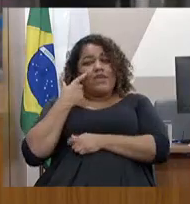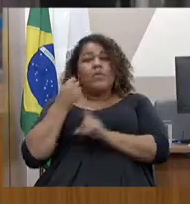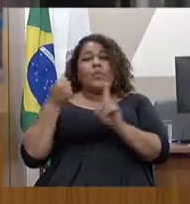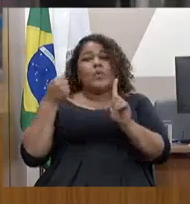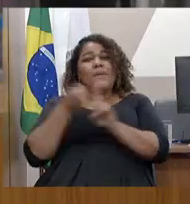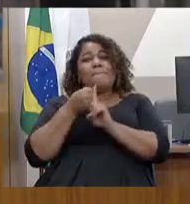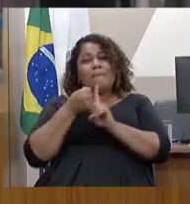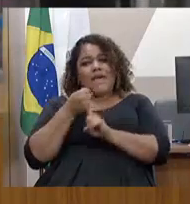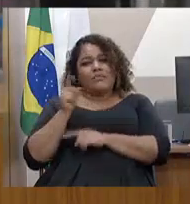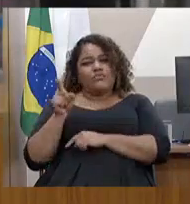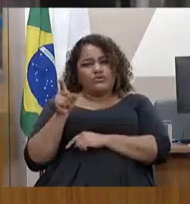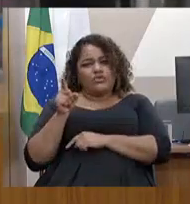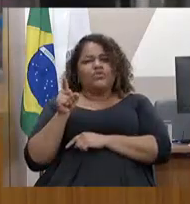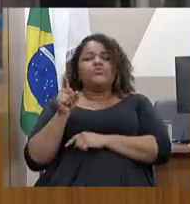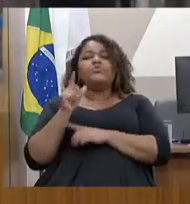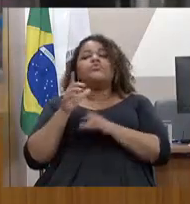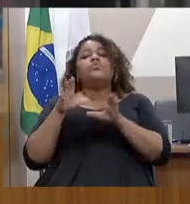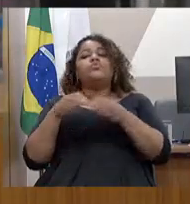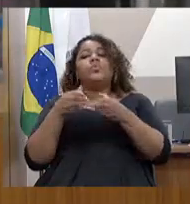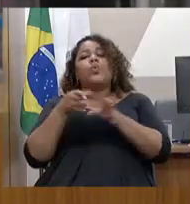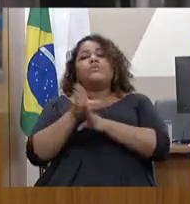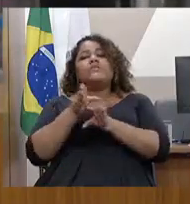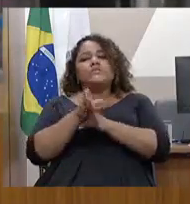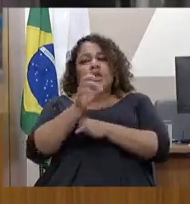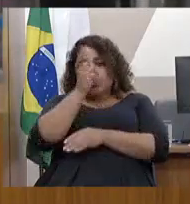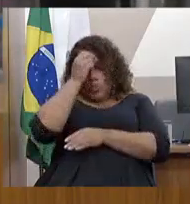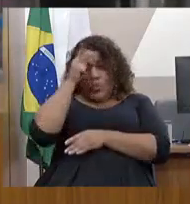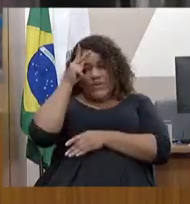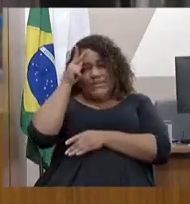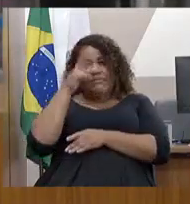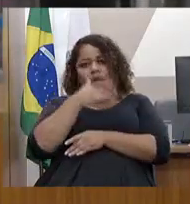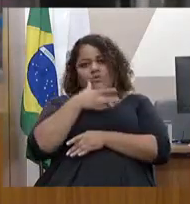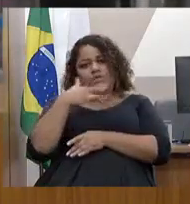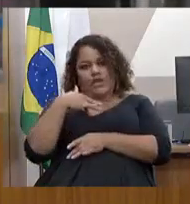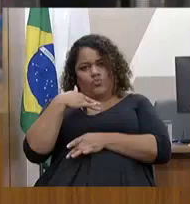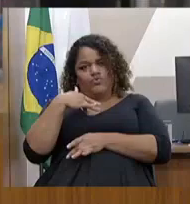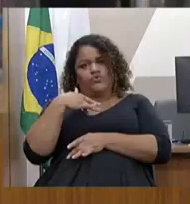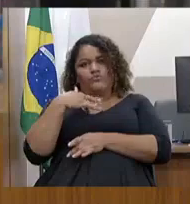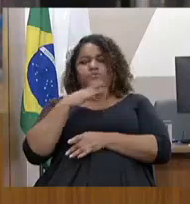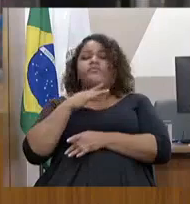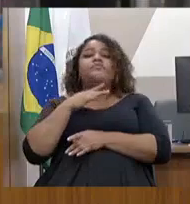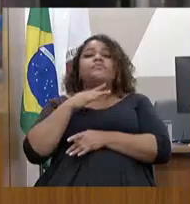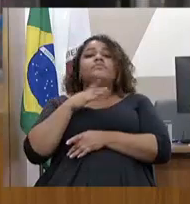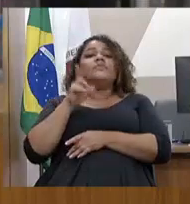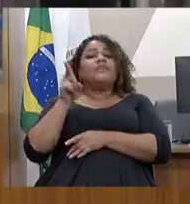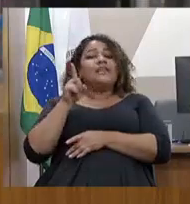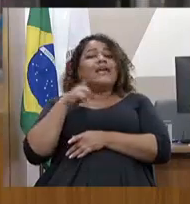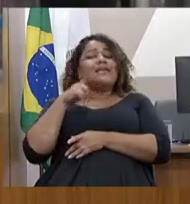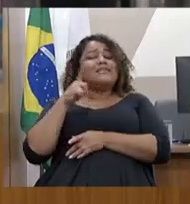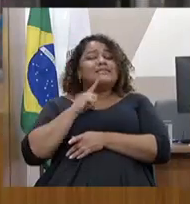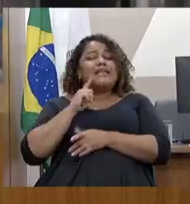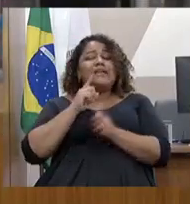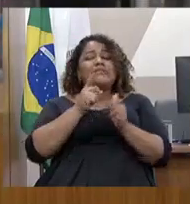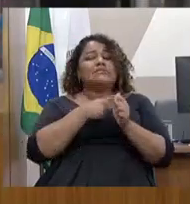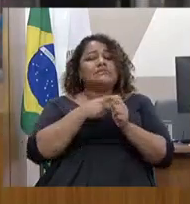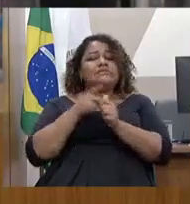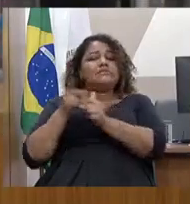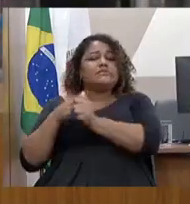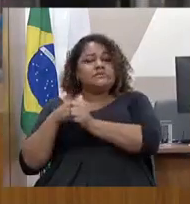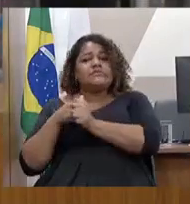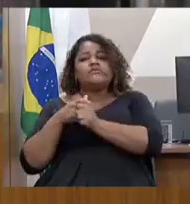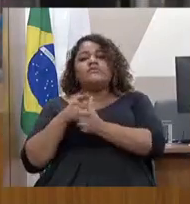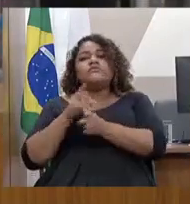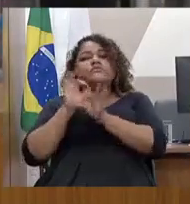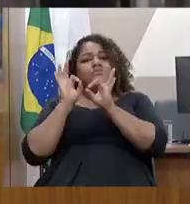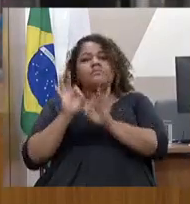na comissão no Conselho Municipal de Saúde outras coisas o fórum tem duas grandes dívidas uma é fazer